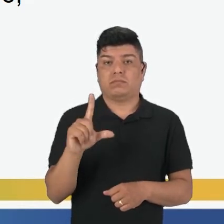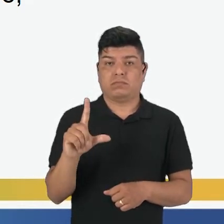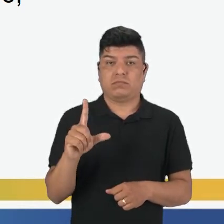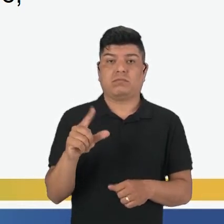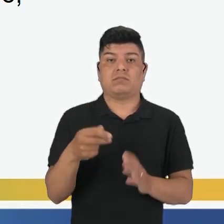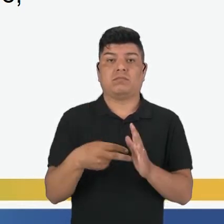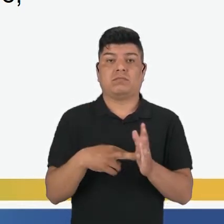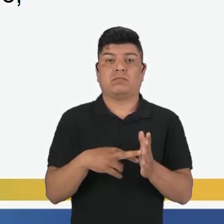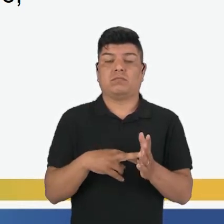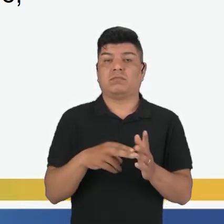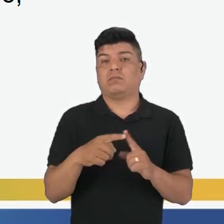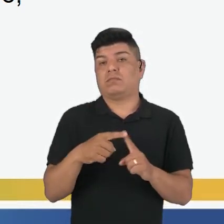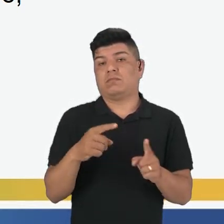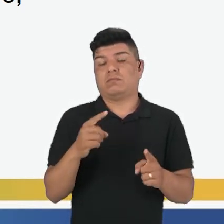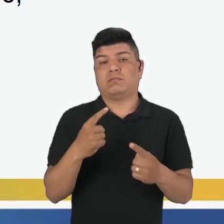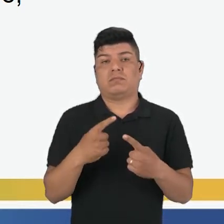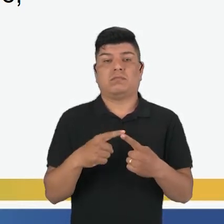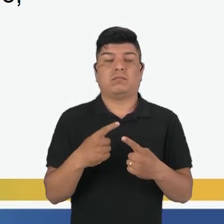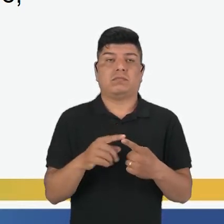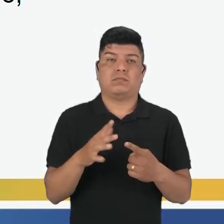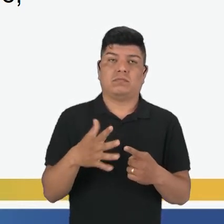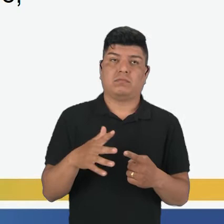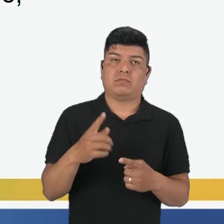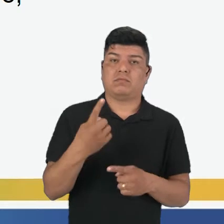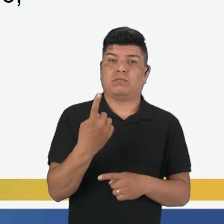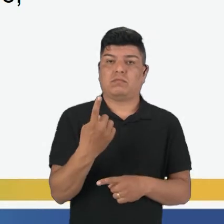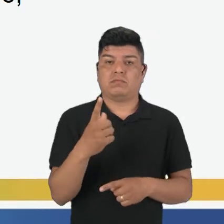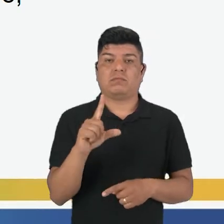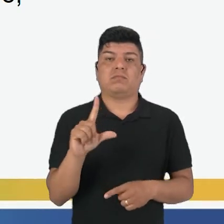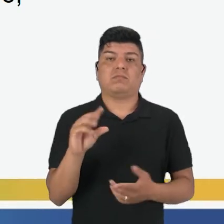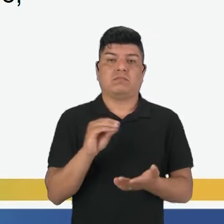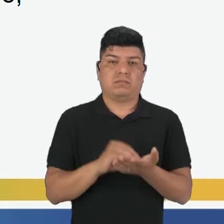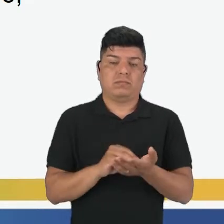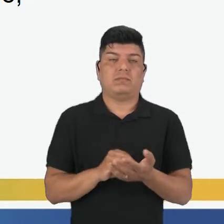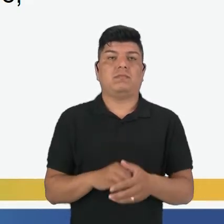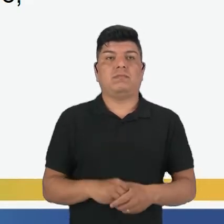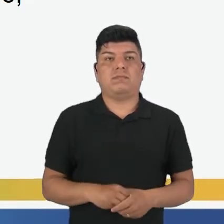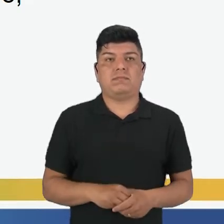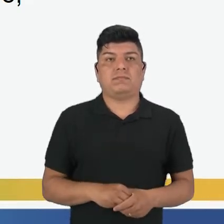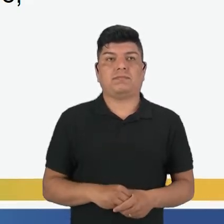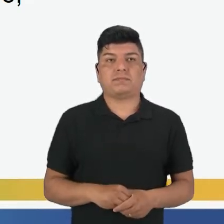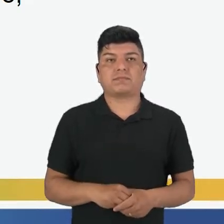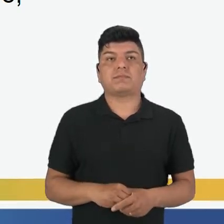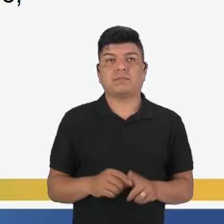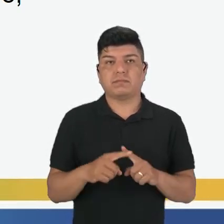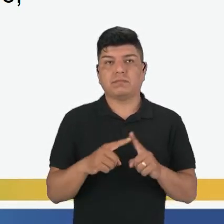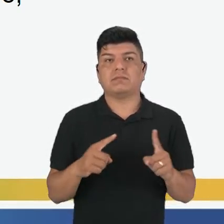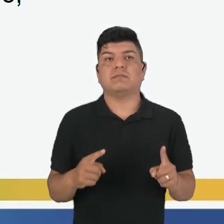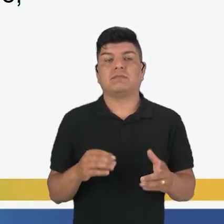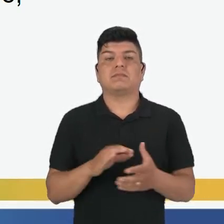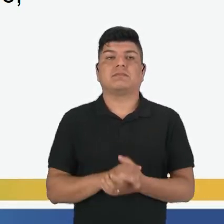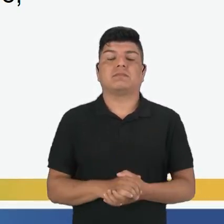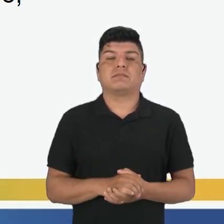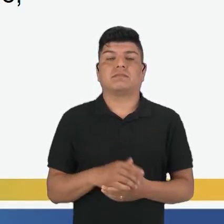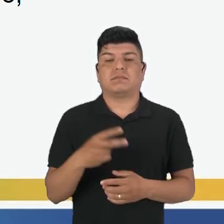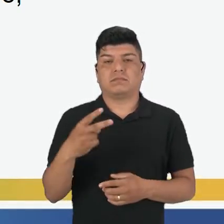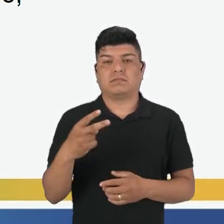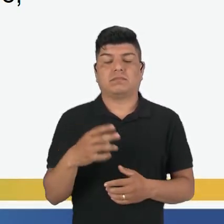significa, se eu estou na metade, então, aproximadamente aí, eu tenho 1 litro, que é a metade de 2,